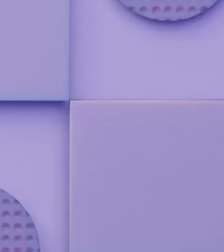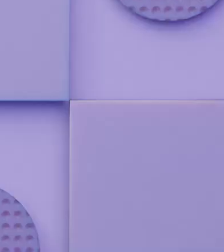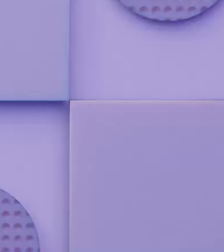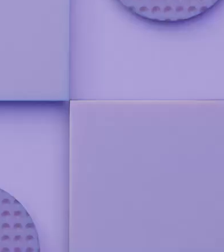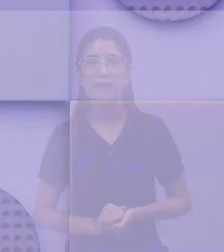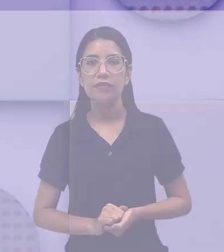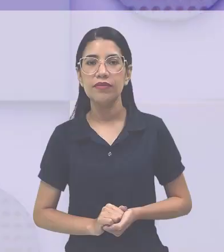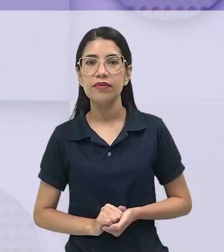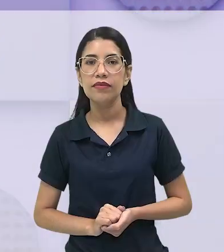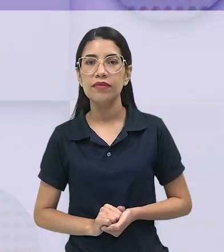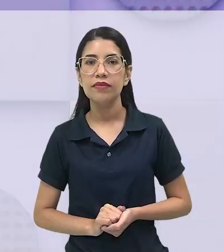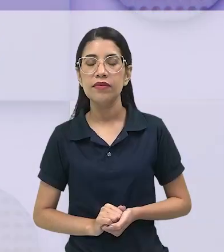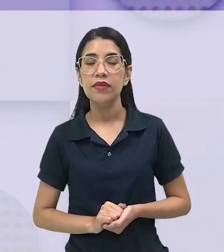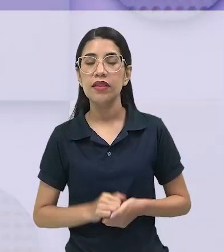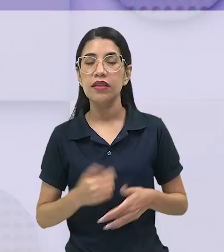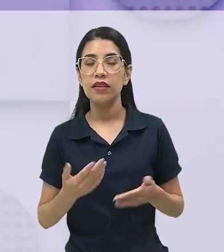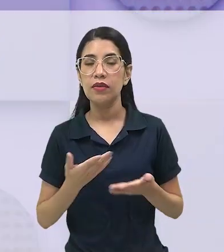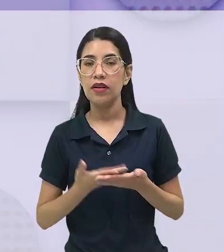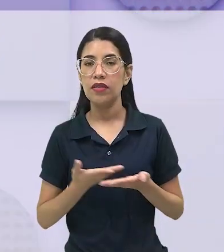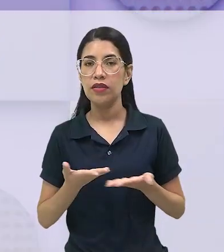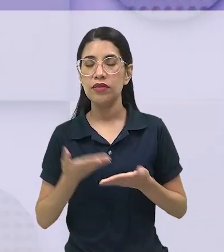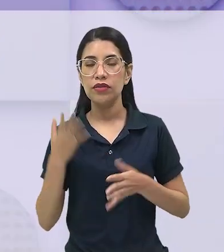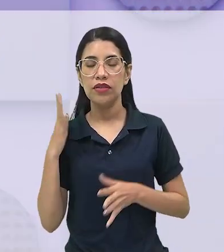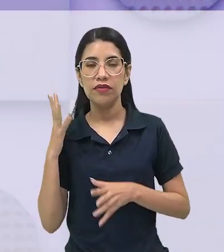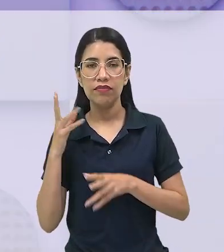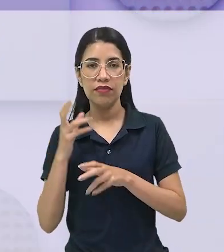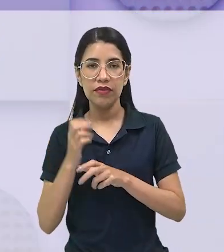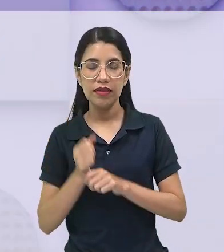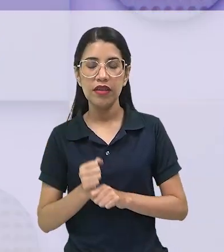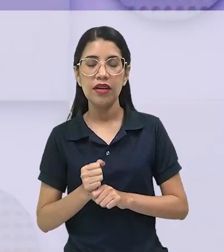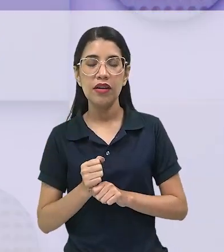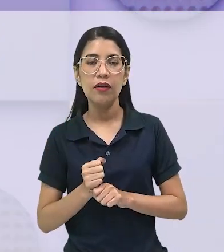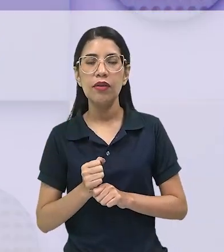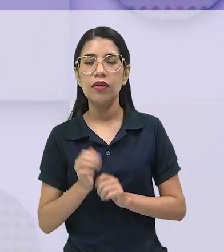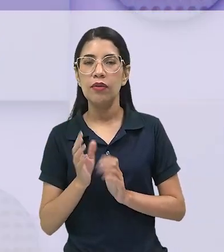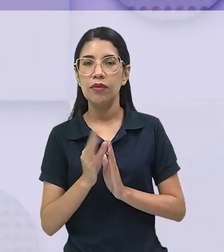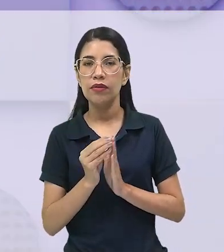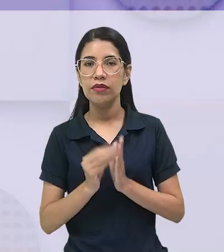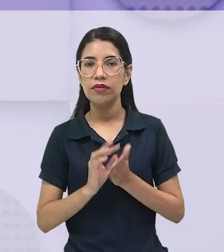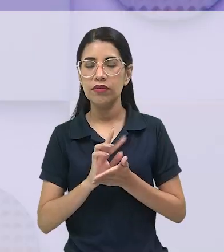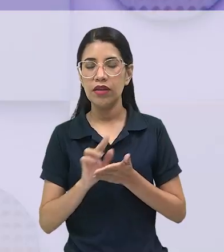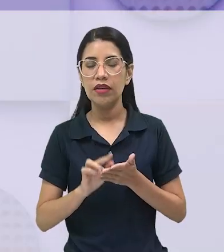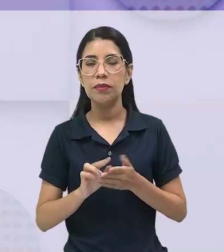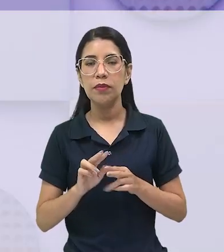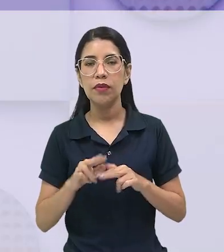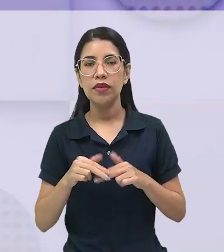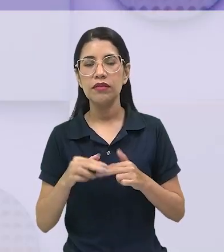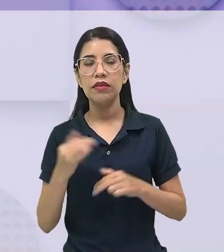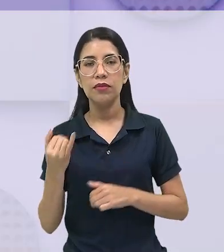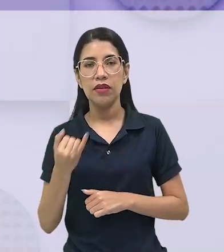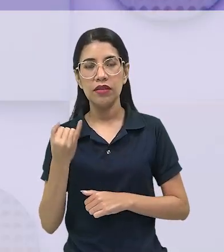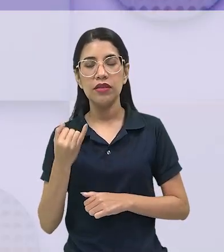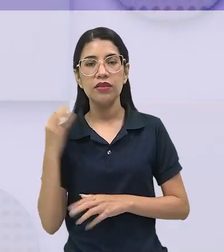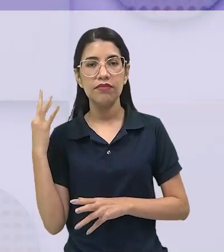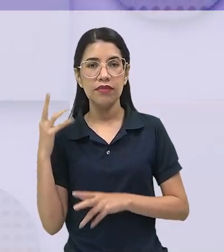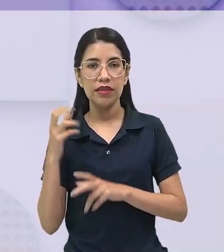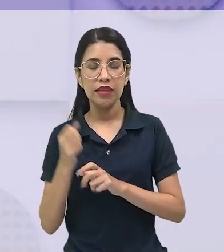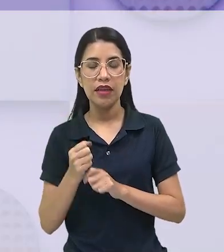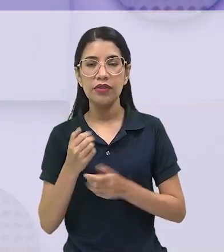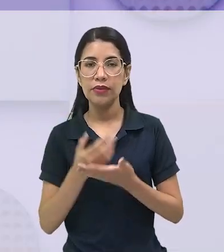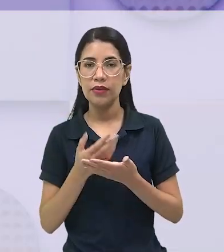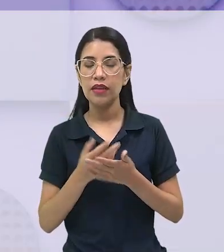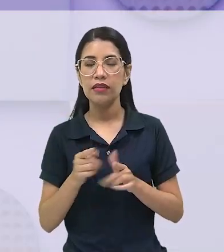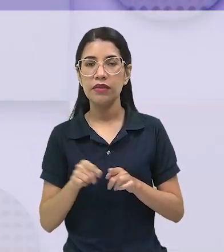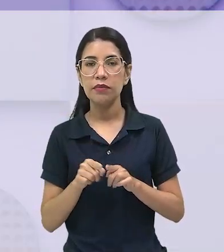Então, estamos fazendo a nossa revisão dessa unidade. Revisar é tão importante quanto estudar, porque é